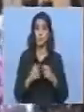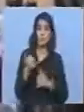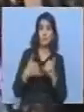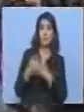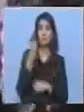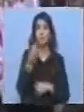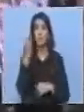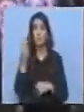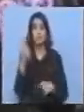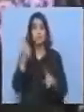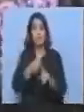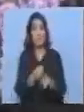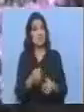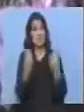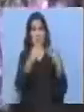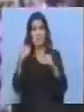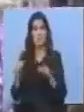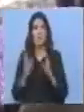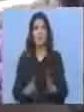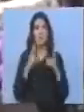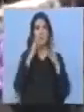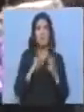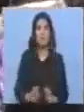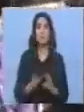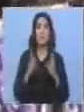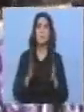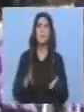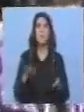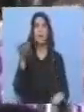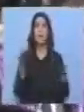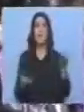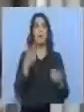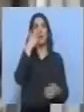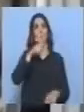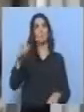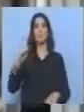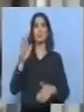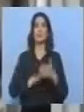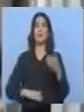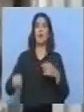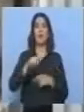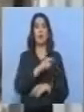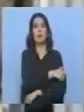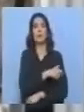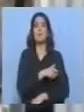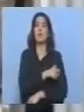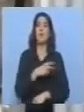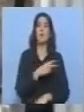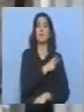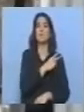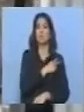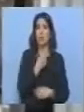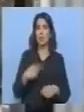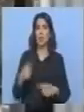temos novos desafios no ensino, temos de ter investigação e temos que nos comparar com pessoas, enfim, com colegas e entidades e universidades que